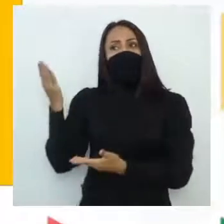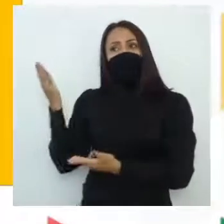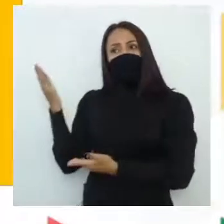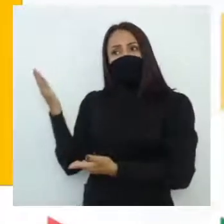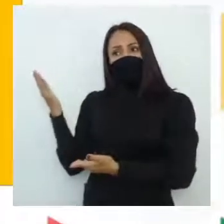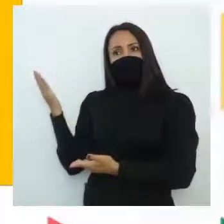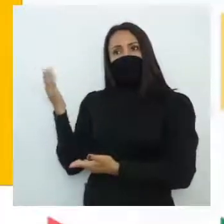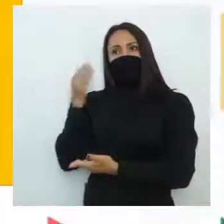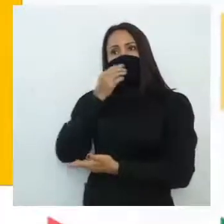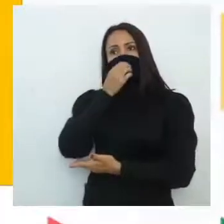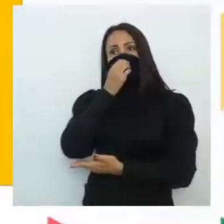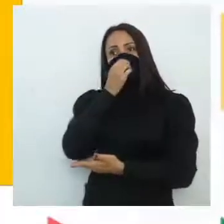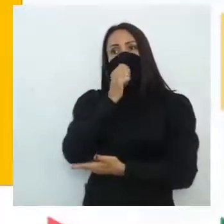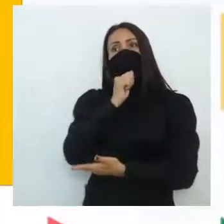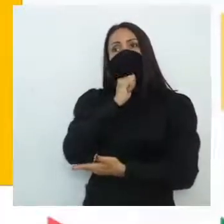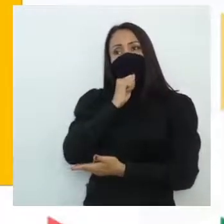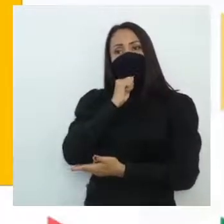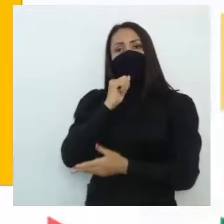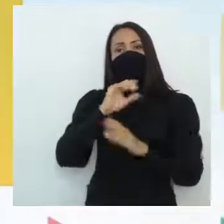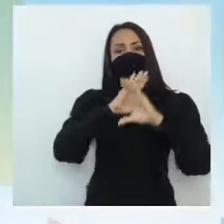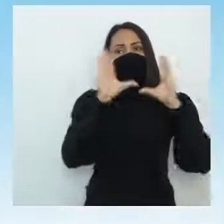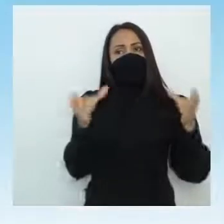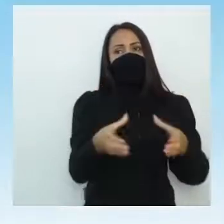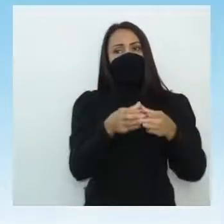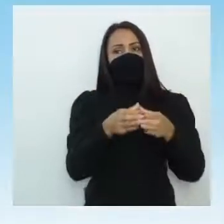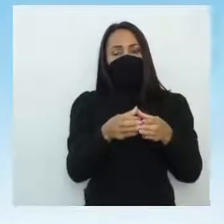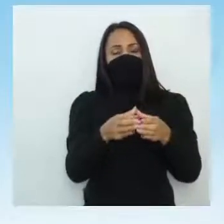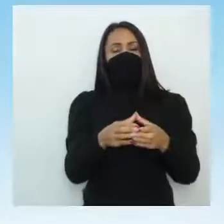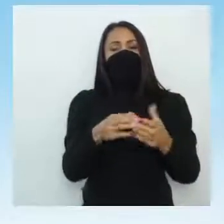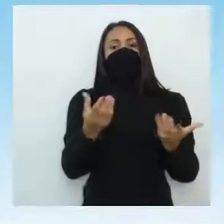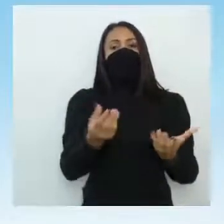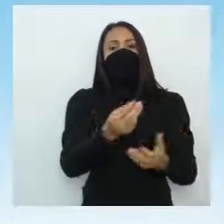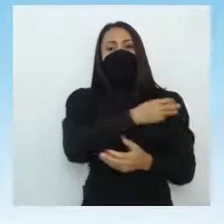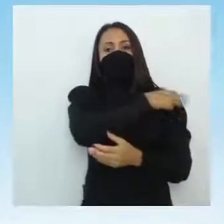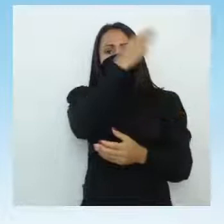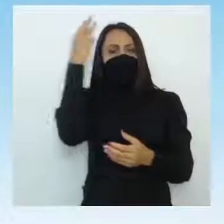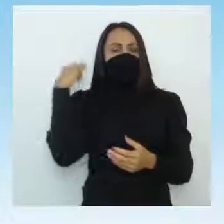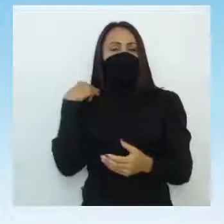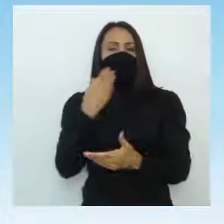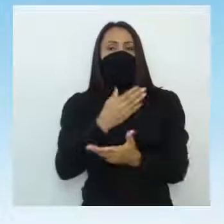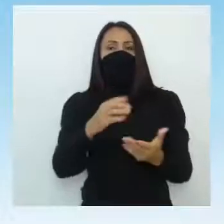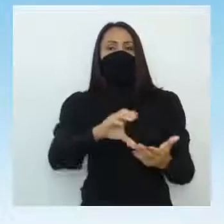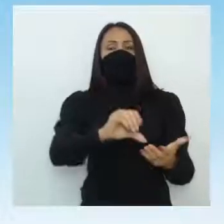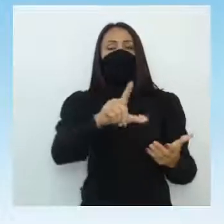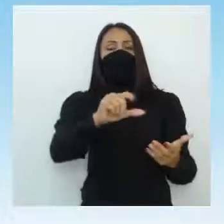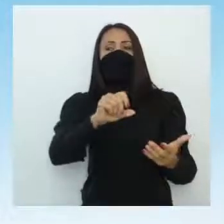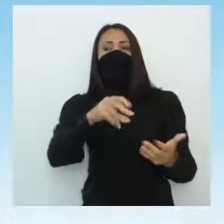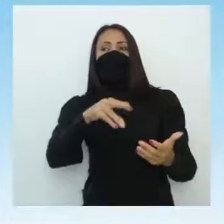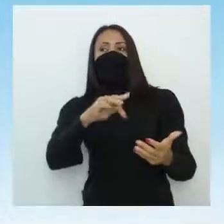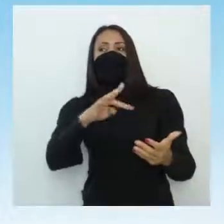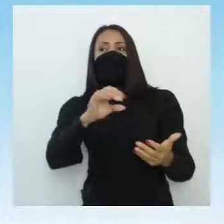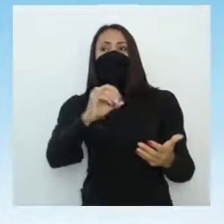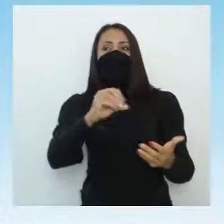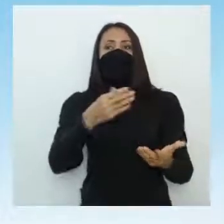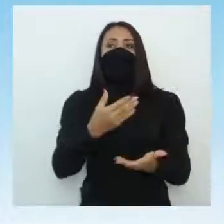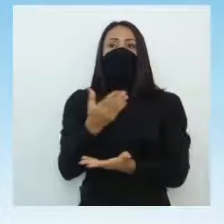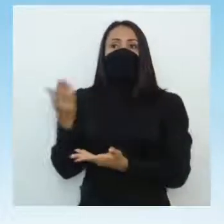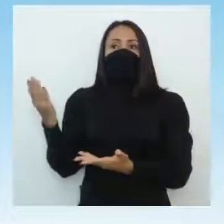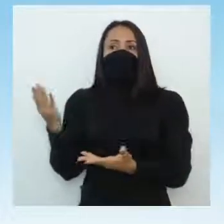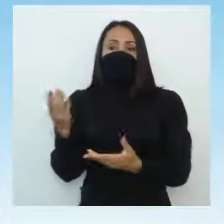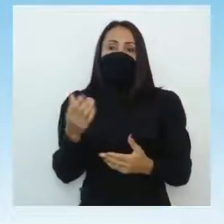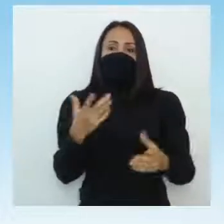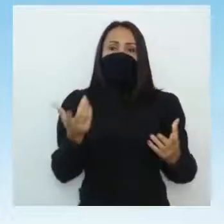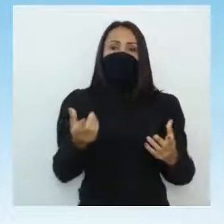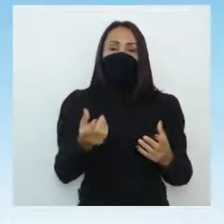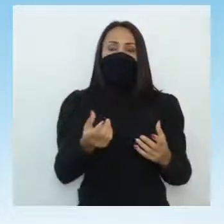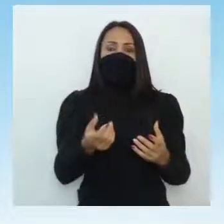ela ainda na congregação de Nossa Senhora de Loreto, o hábito diferente. Então veja só que ela larga